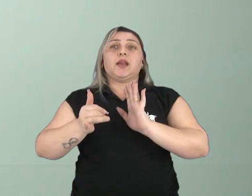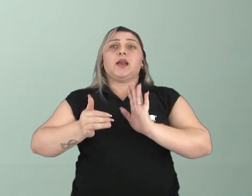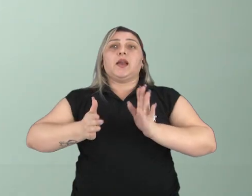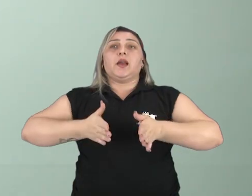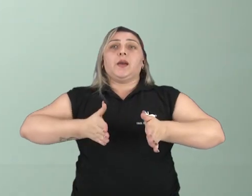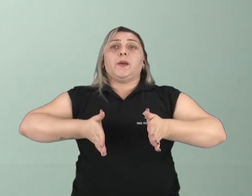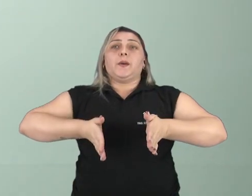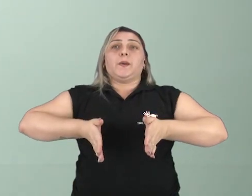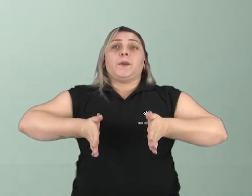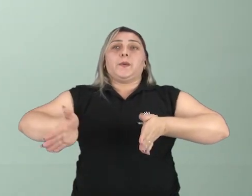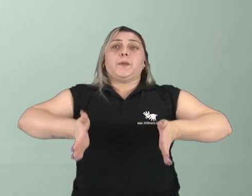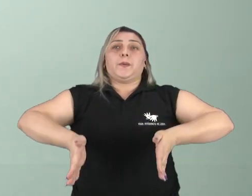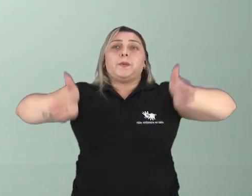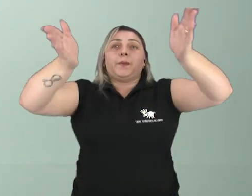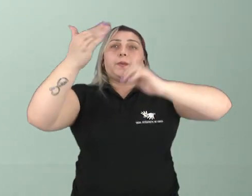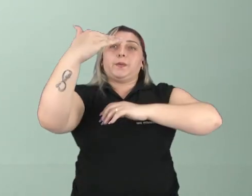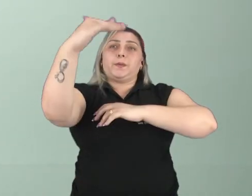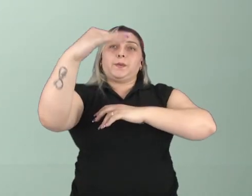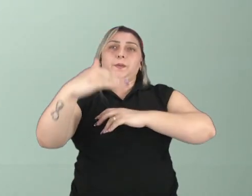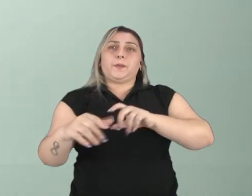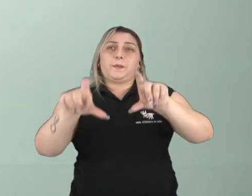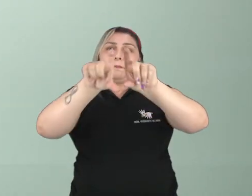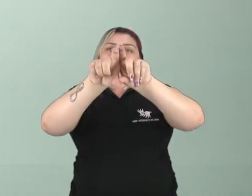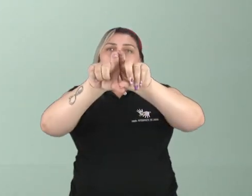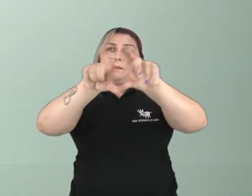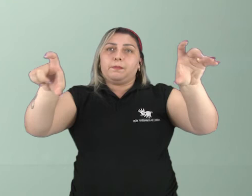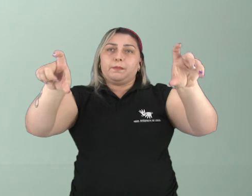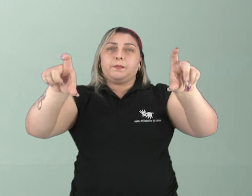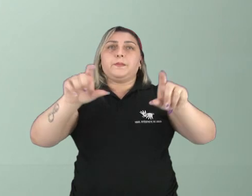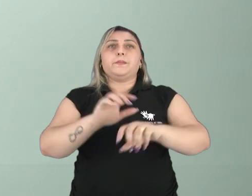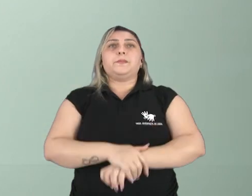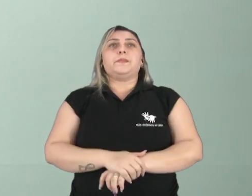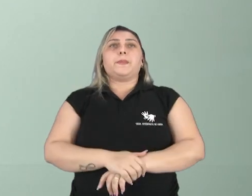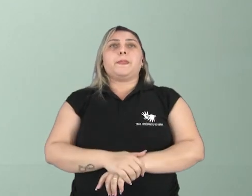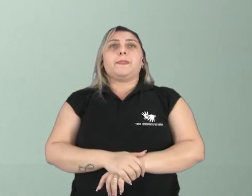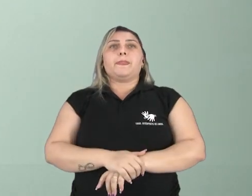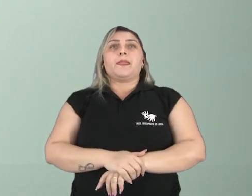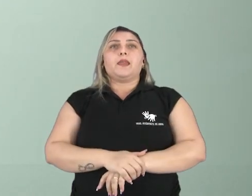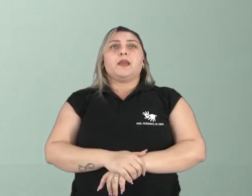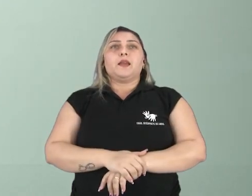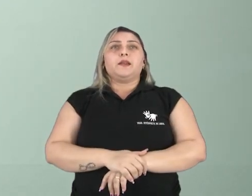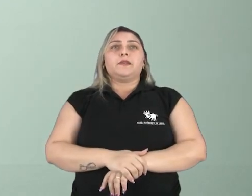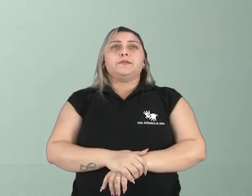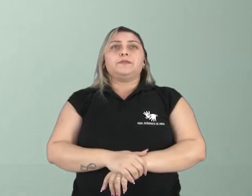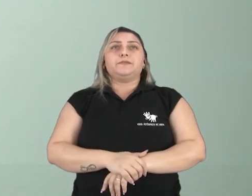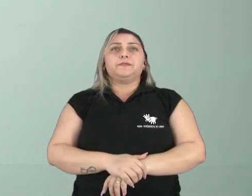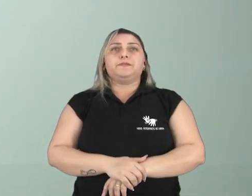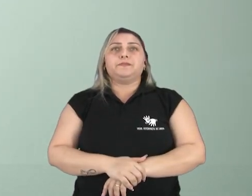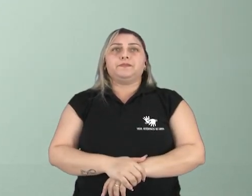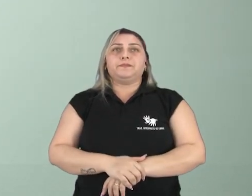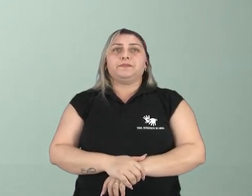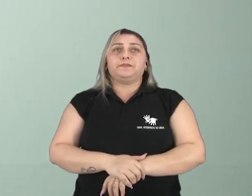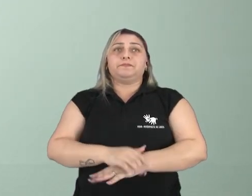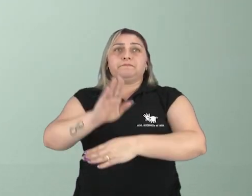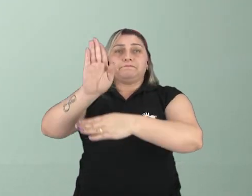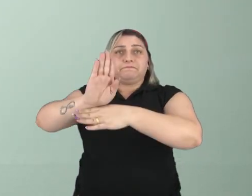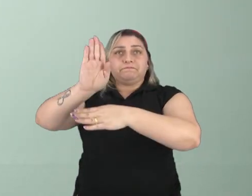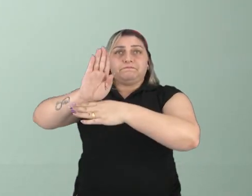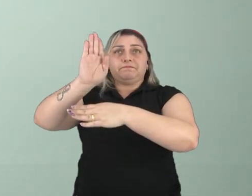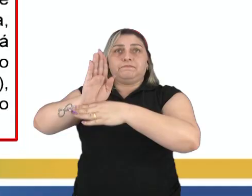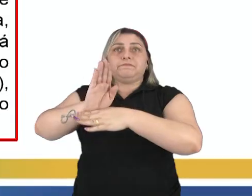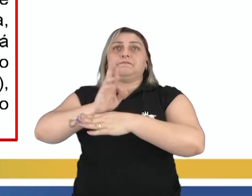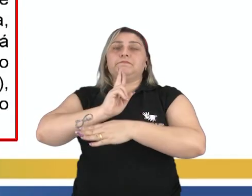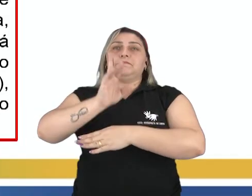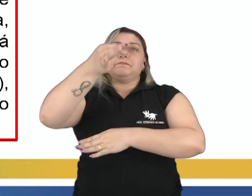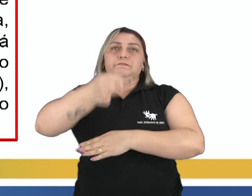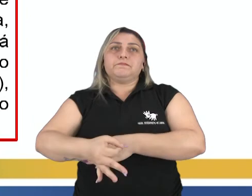prosa né com marcação de parágrafos e tudo ali certo então aqui na alternativa B né